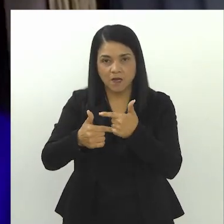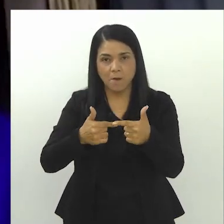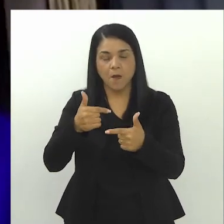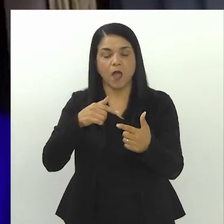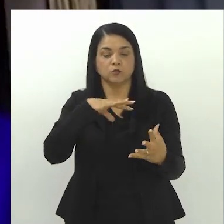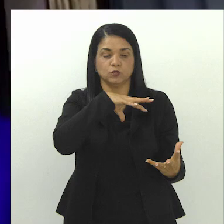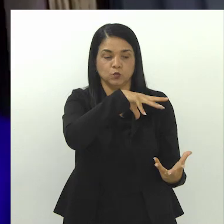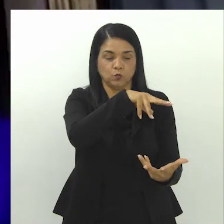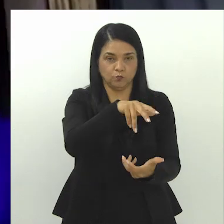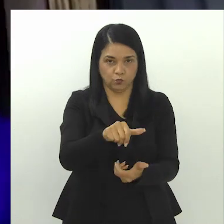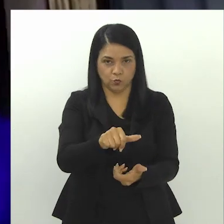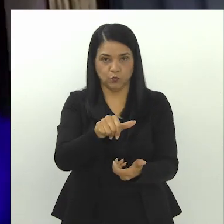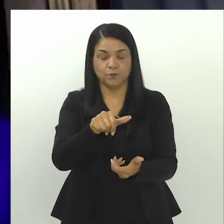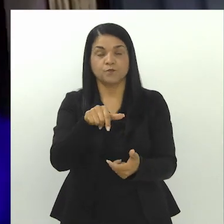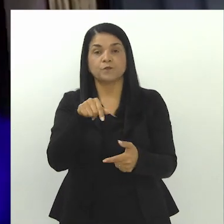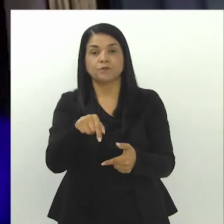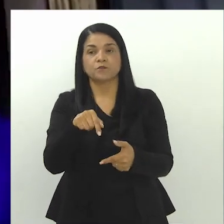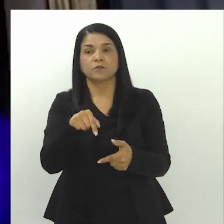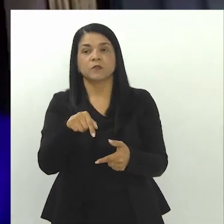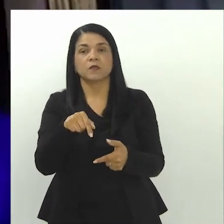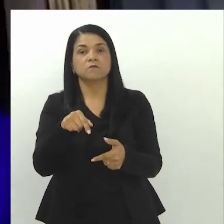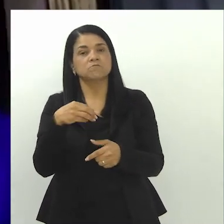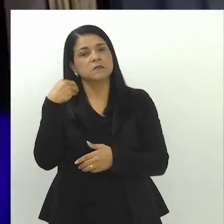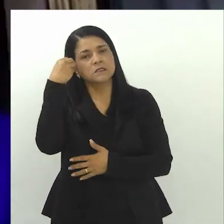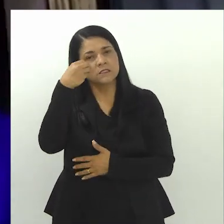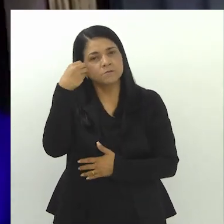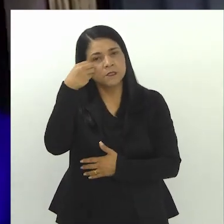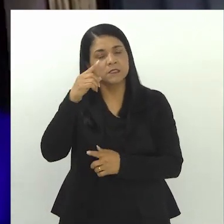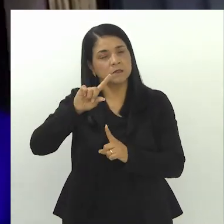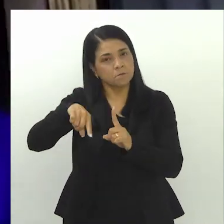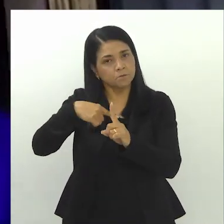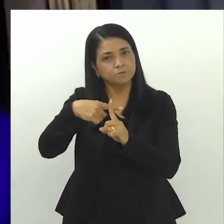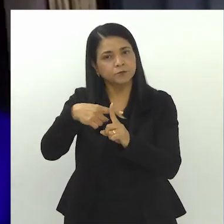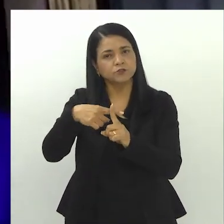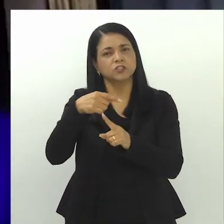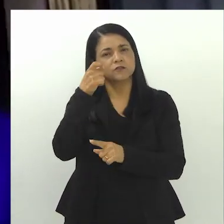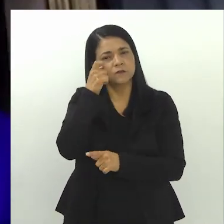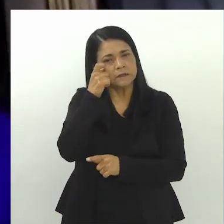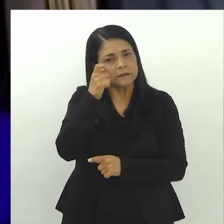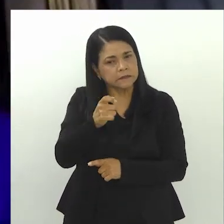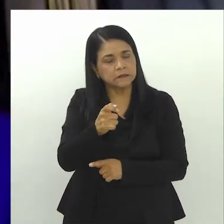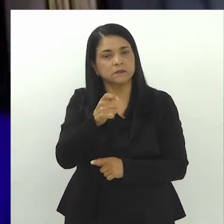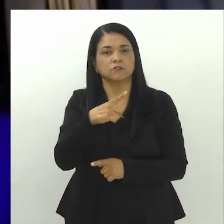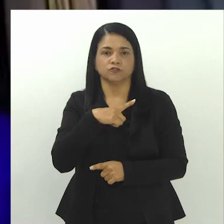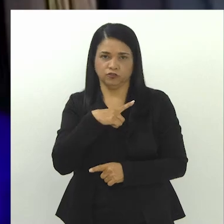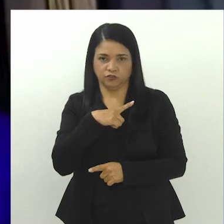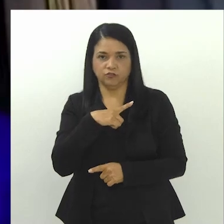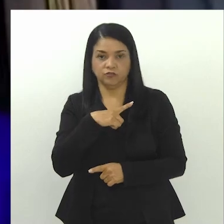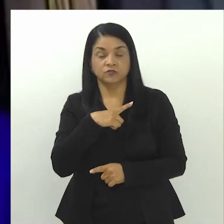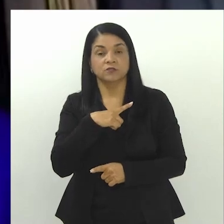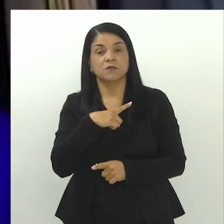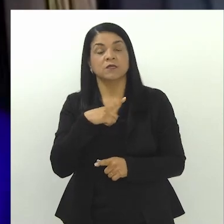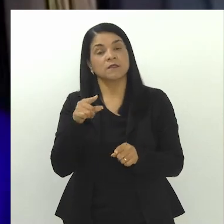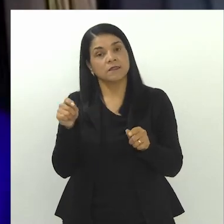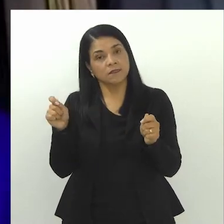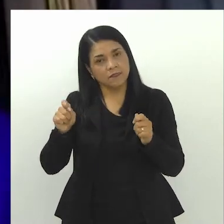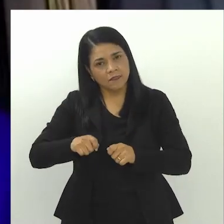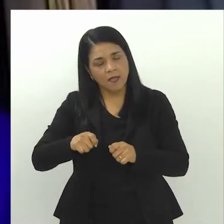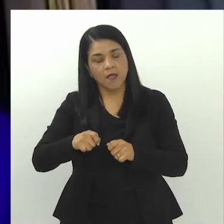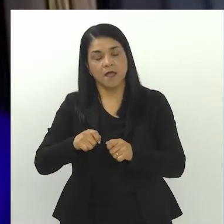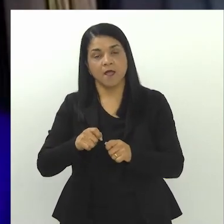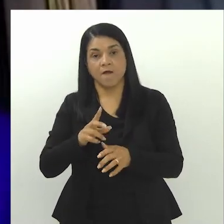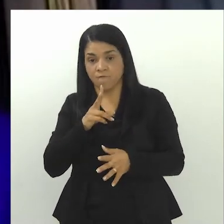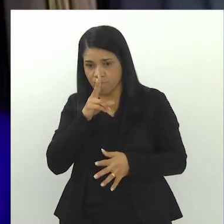dessas tarefas globais que nós temos. Então, eu vejo como uma experiência muito positiva, muito interessante, e que